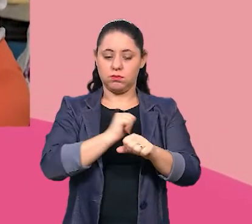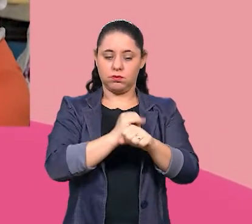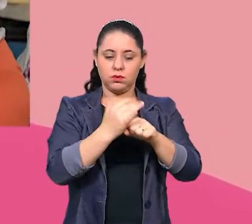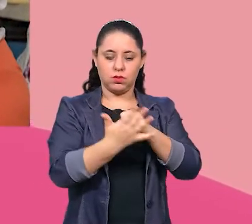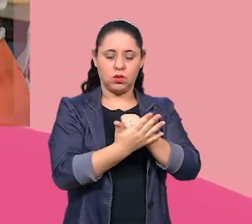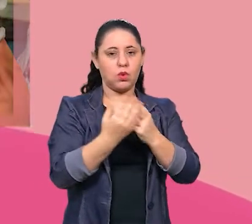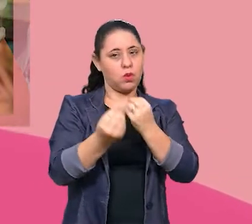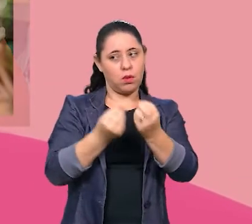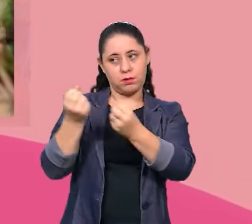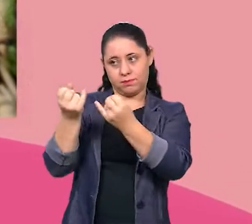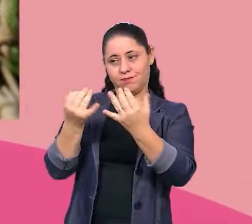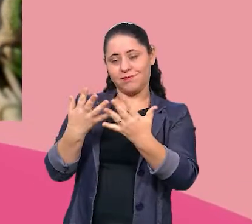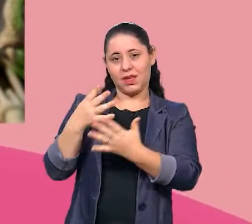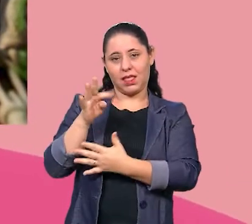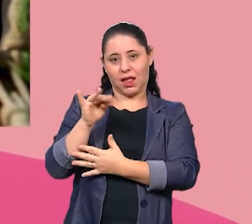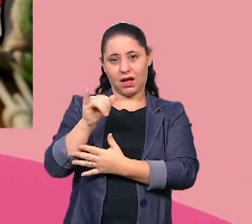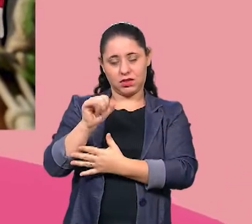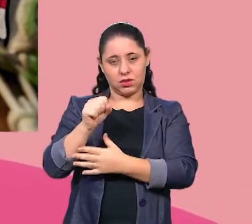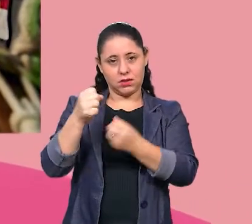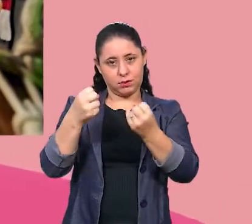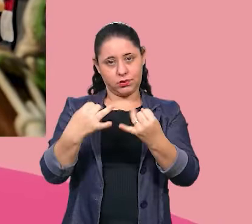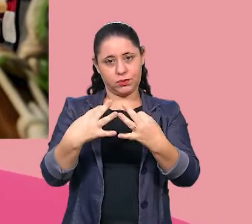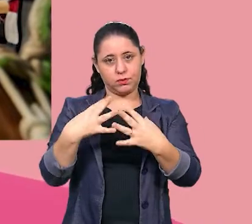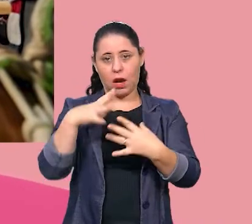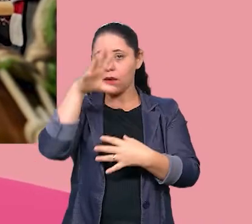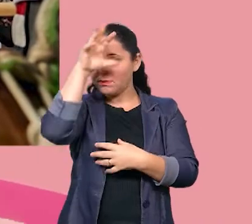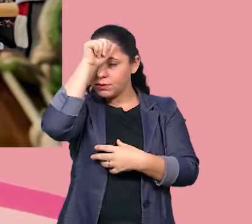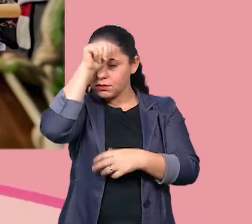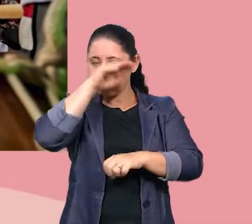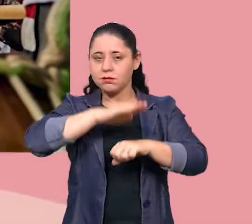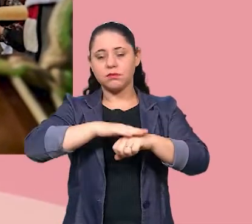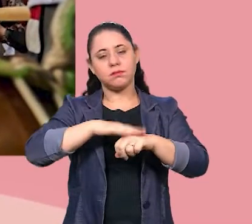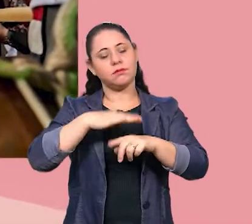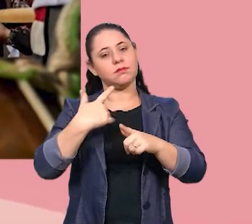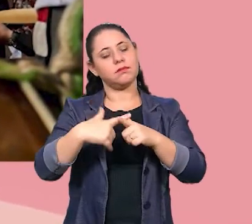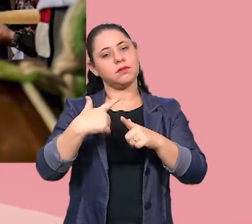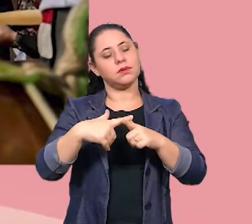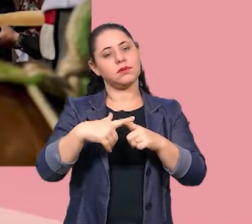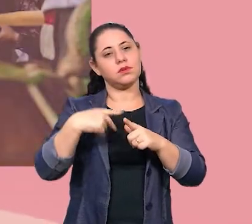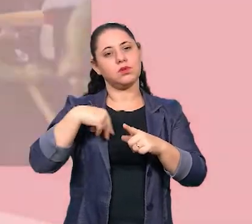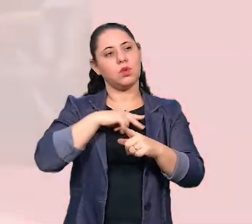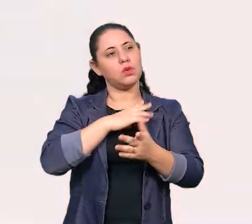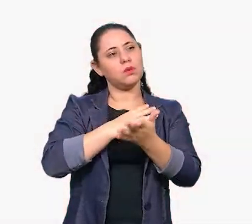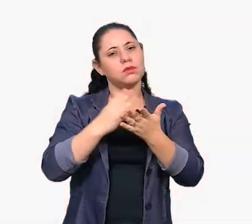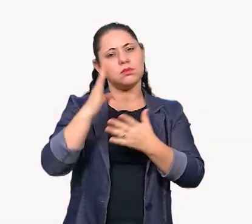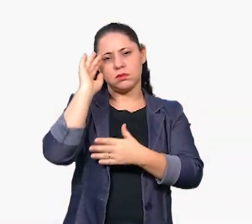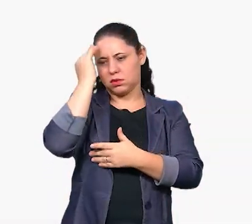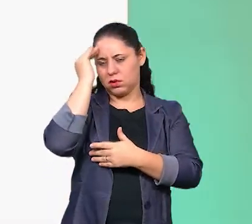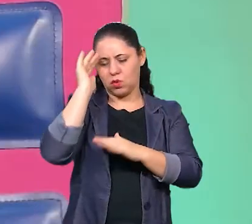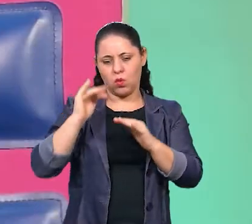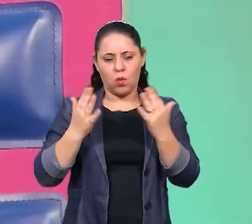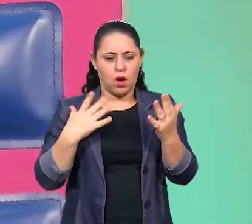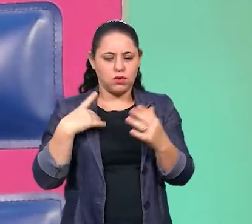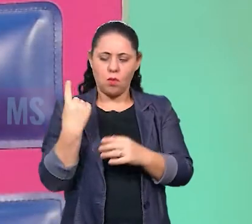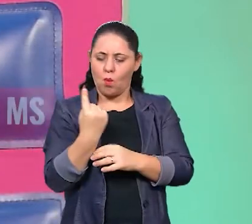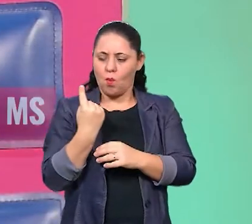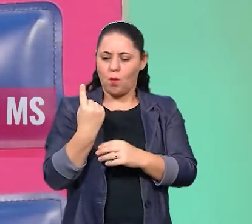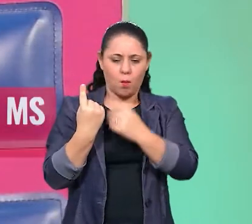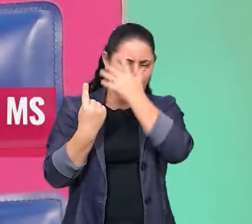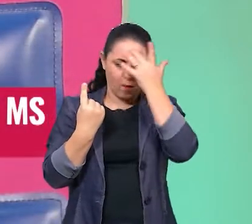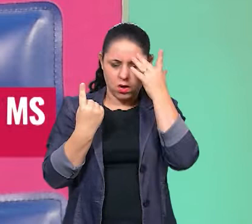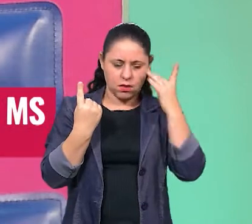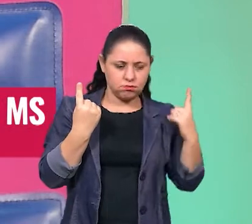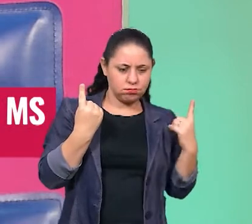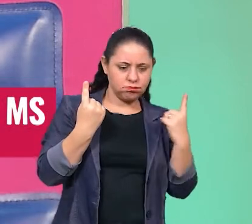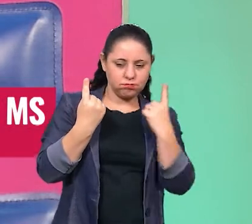período aí de pandemia, como a Tati mencionou, foi um aprendizado realmente, né? Em que nós começamos a entender que mesmo quando você está sozinho,